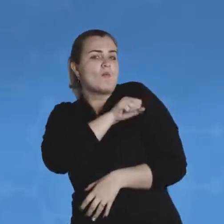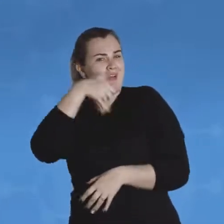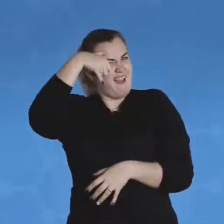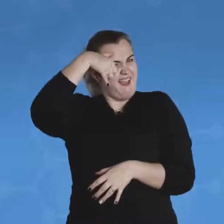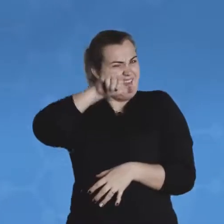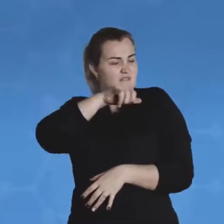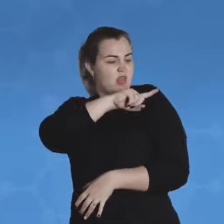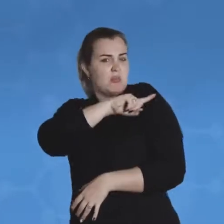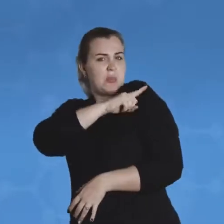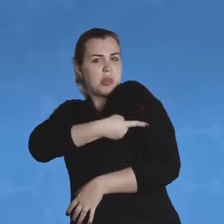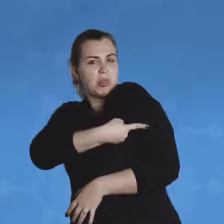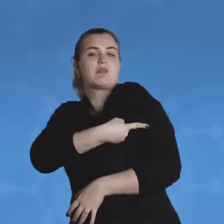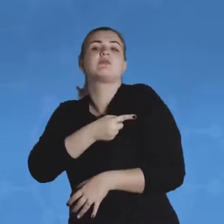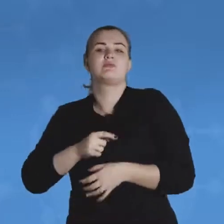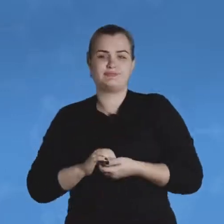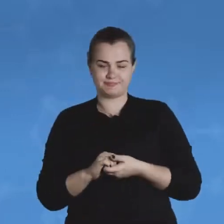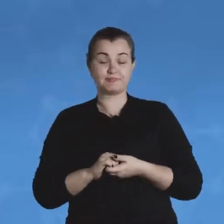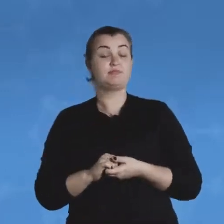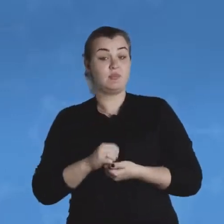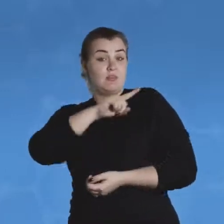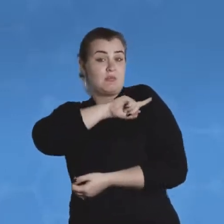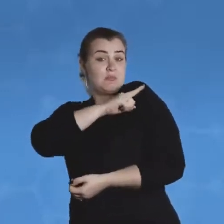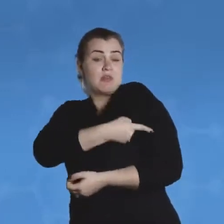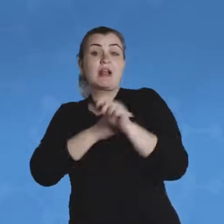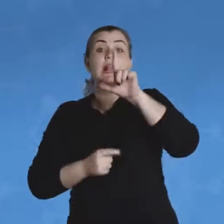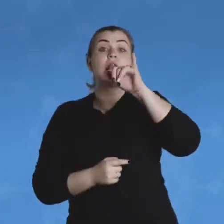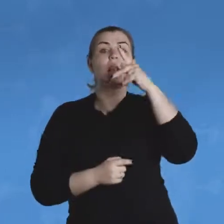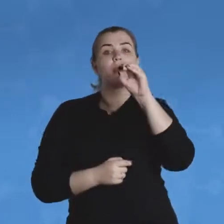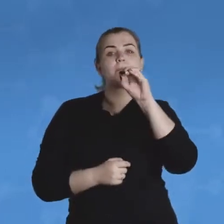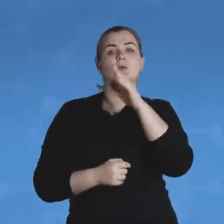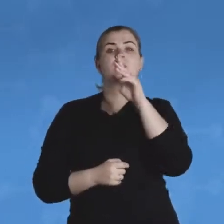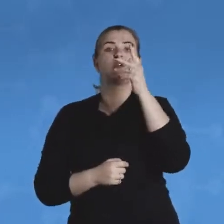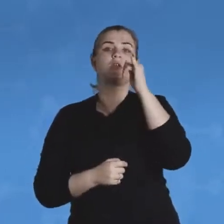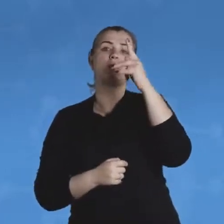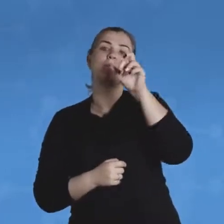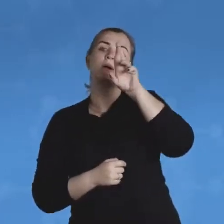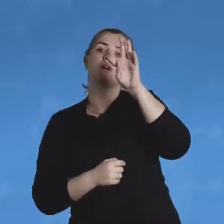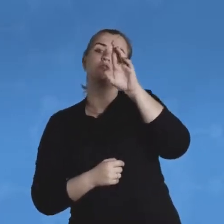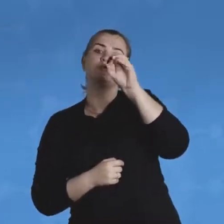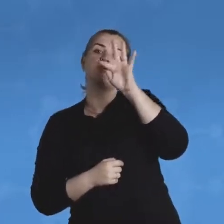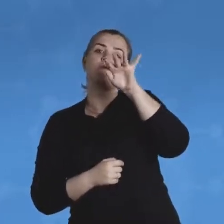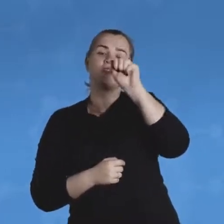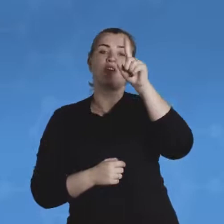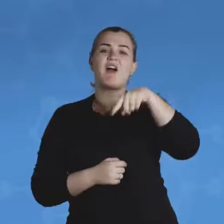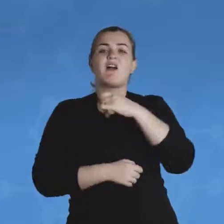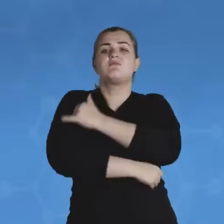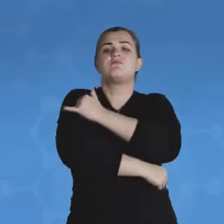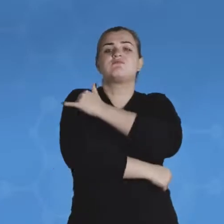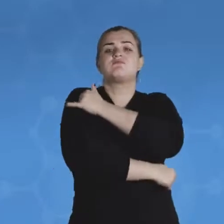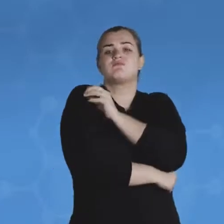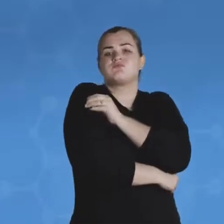da lipohipertrofia. A lipohipertrofia é considerada o acúmulo de gordura nos locais em que mais se